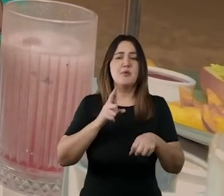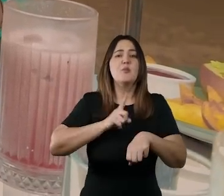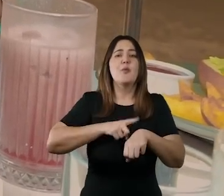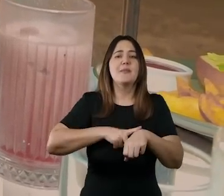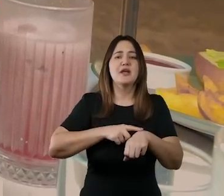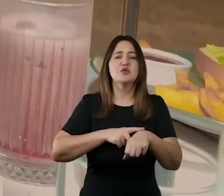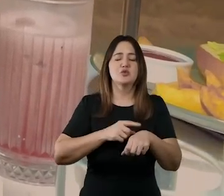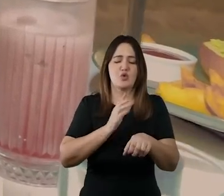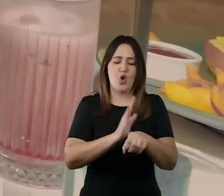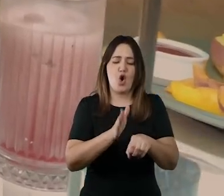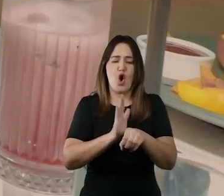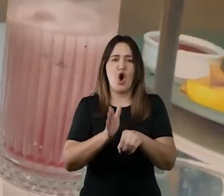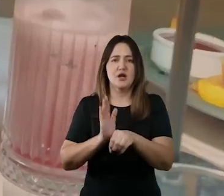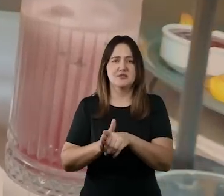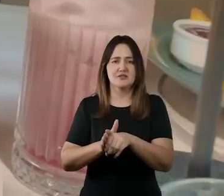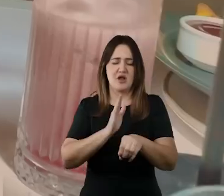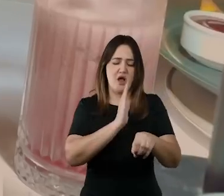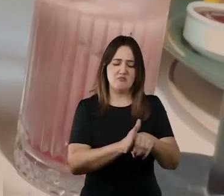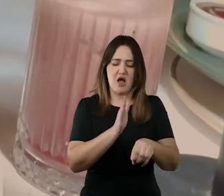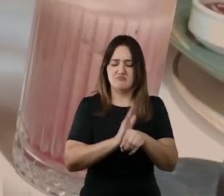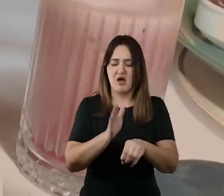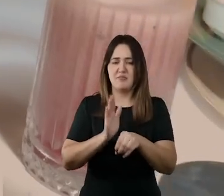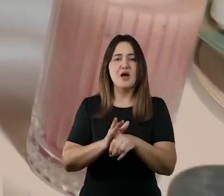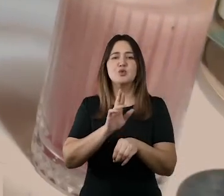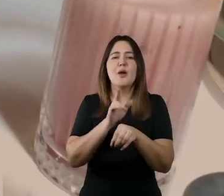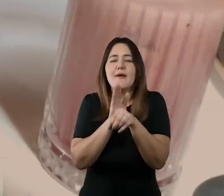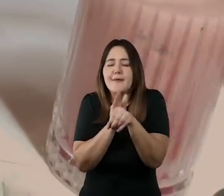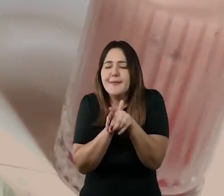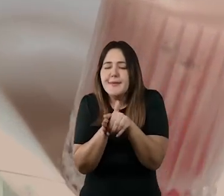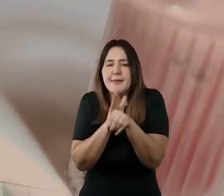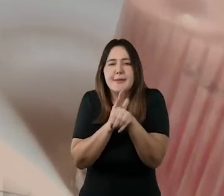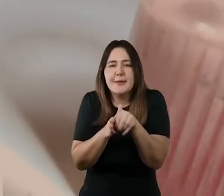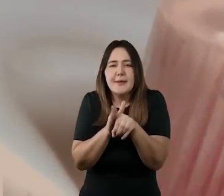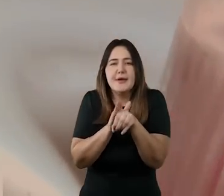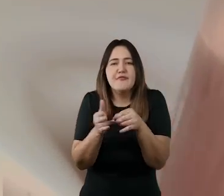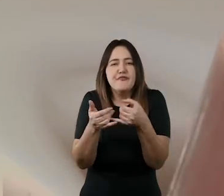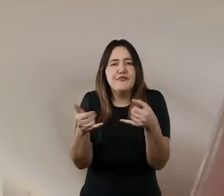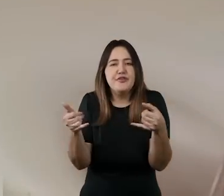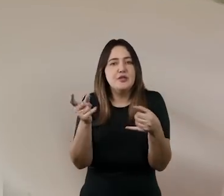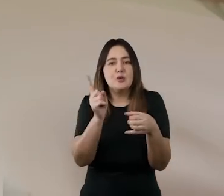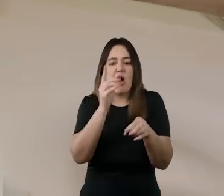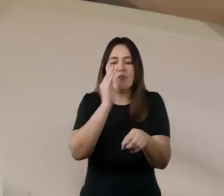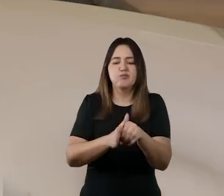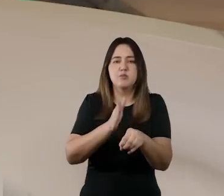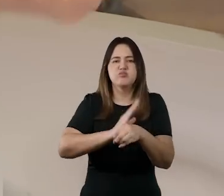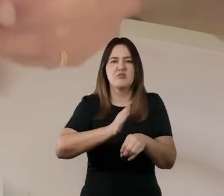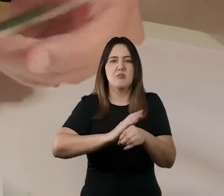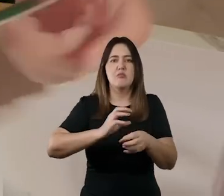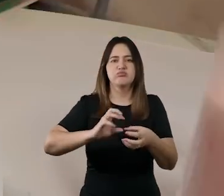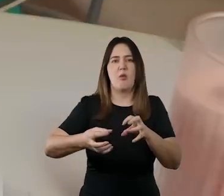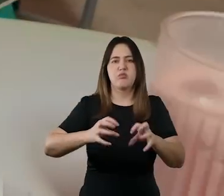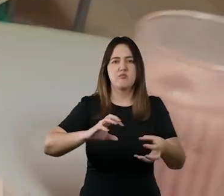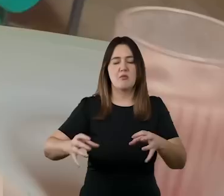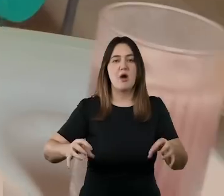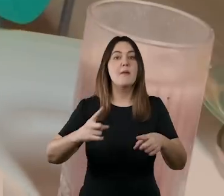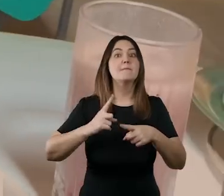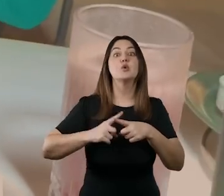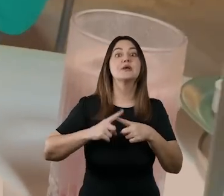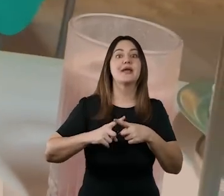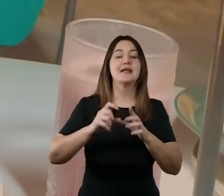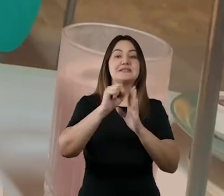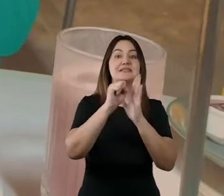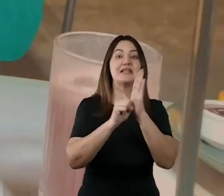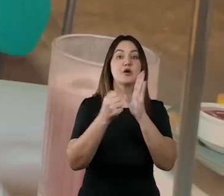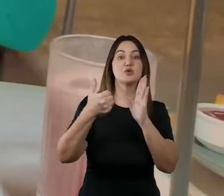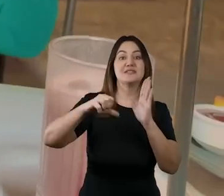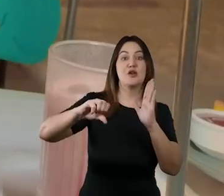eles cortam os vegetais assim de maneira muito brusca, grosseira, em grandes pedaços. Por quê? No final do